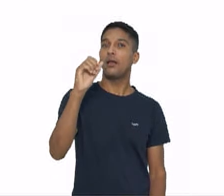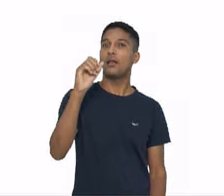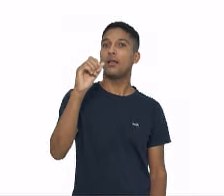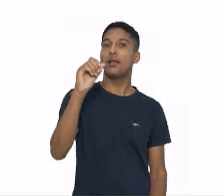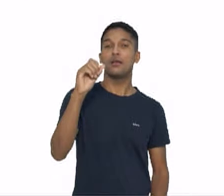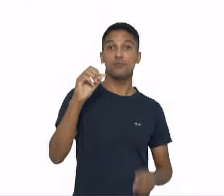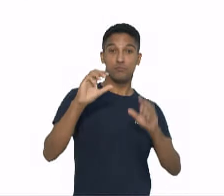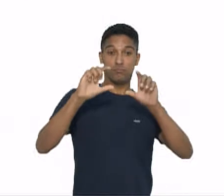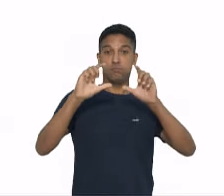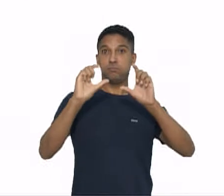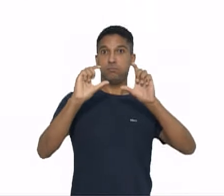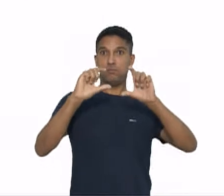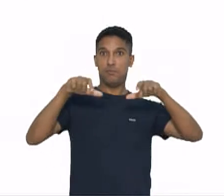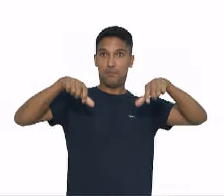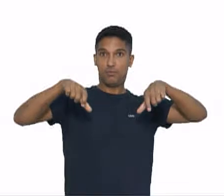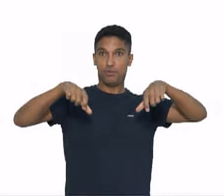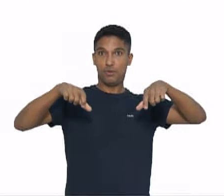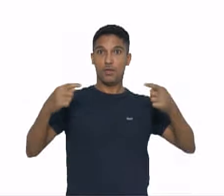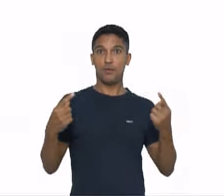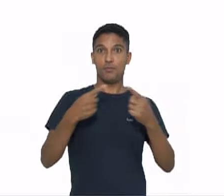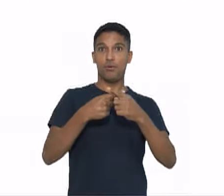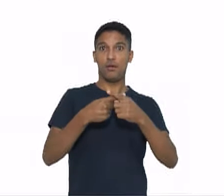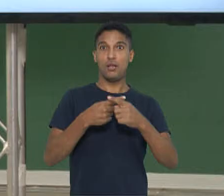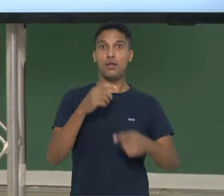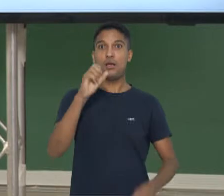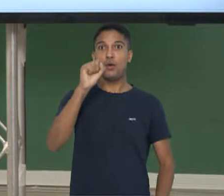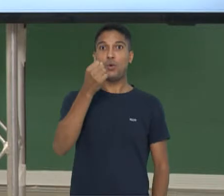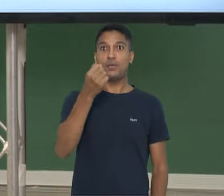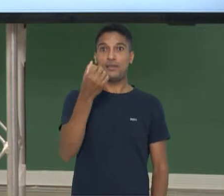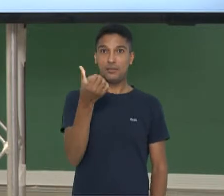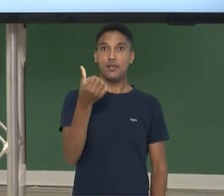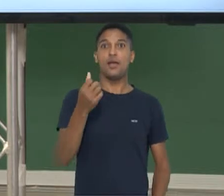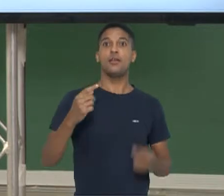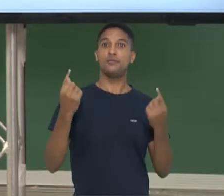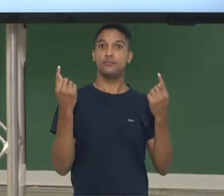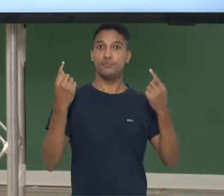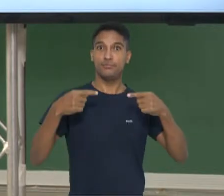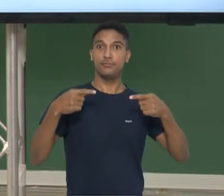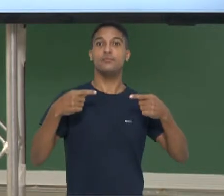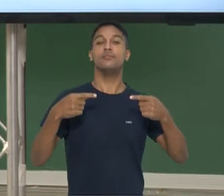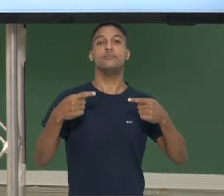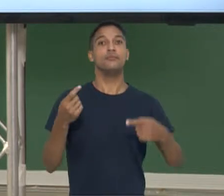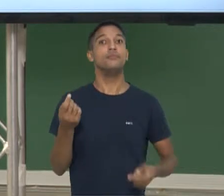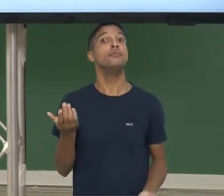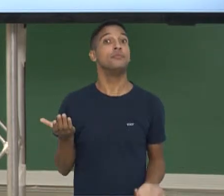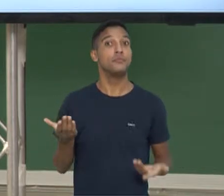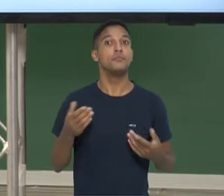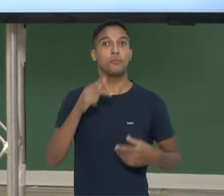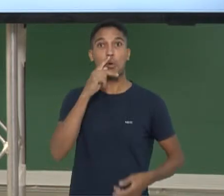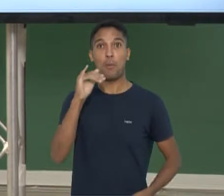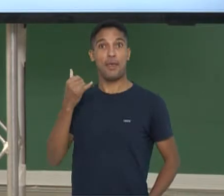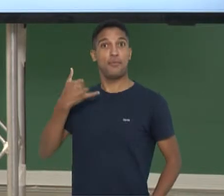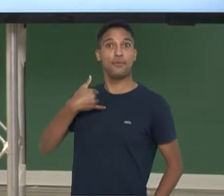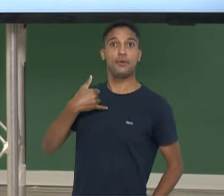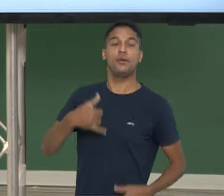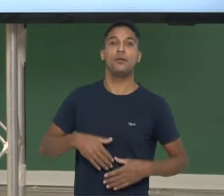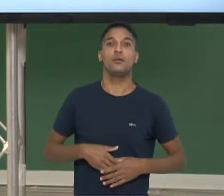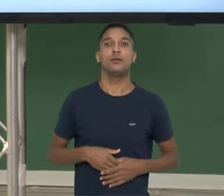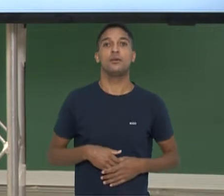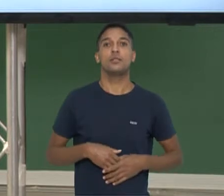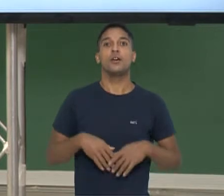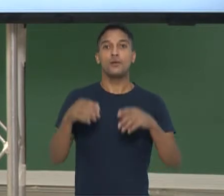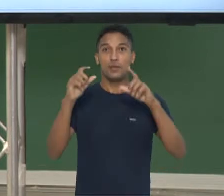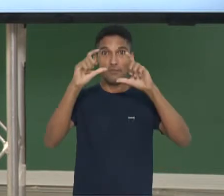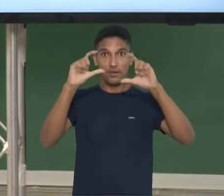mundial. Não como los pecho frio de ahora. Muito bem. Na frase acima, ele fala que custaram para ele